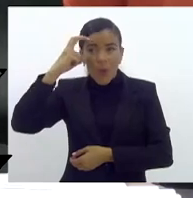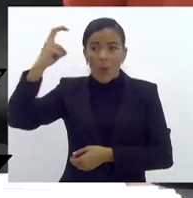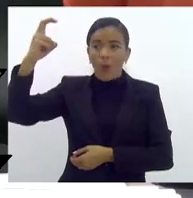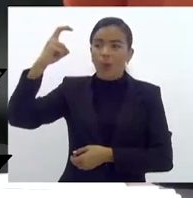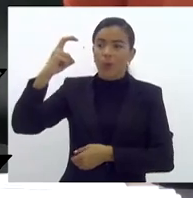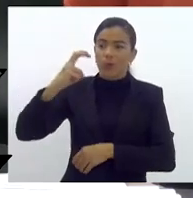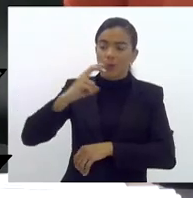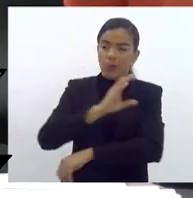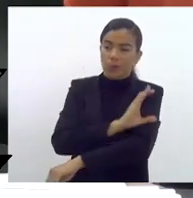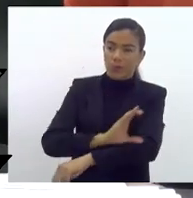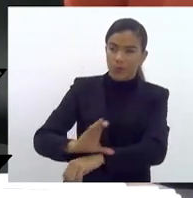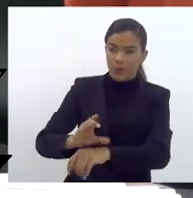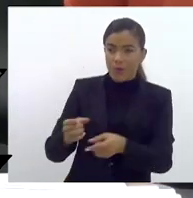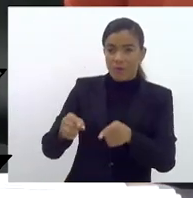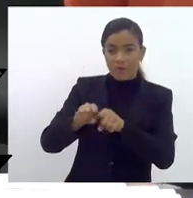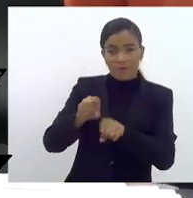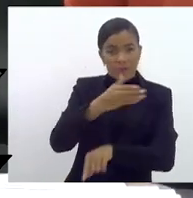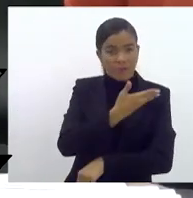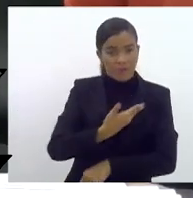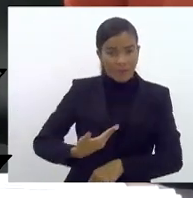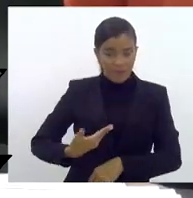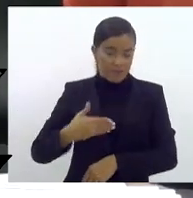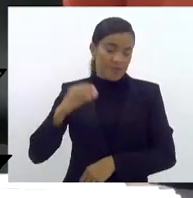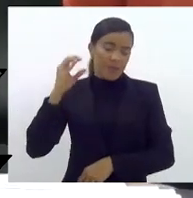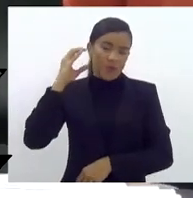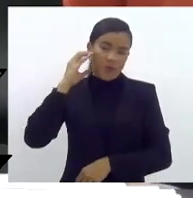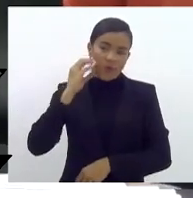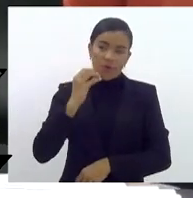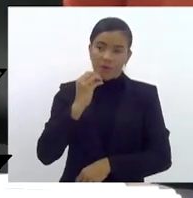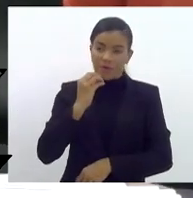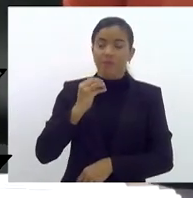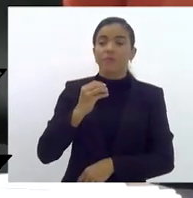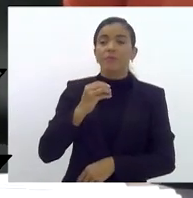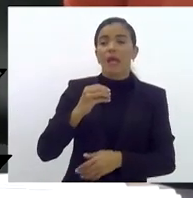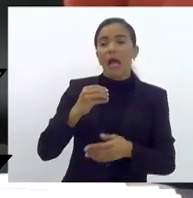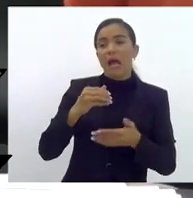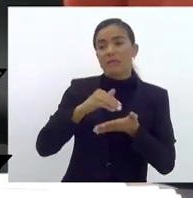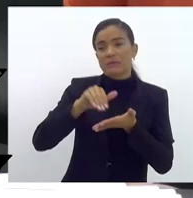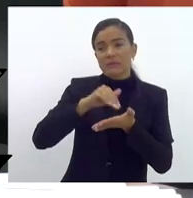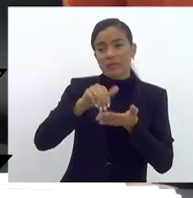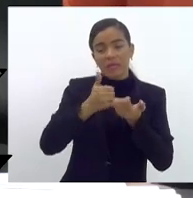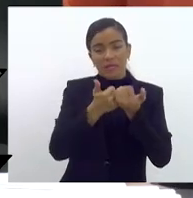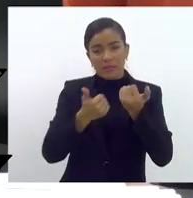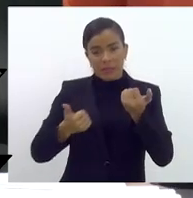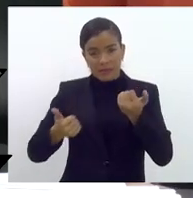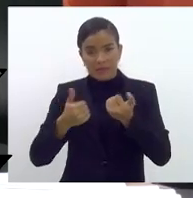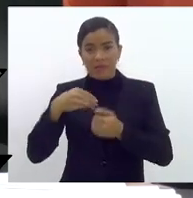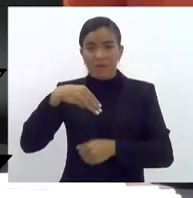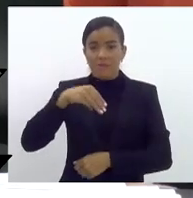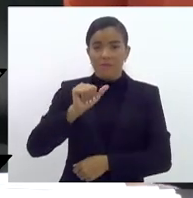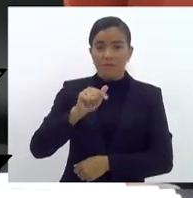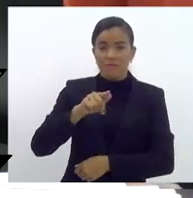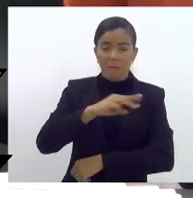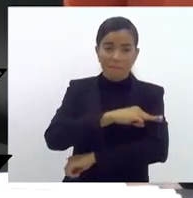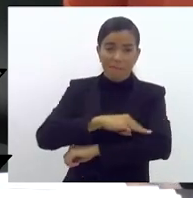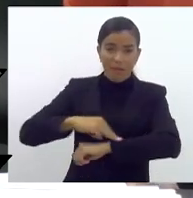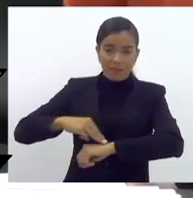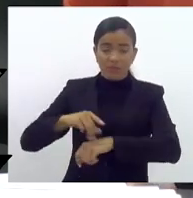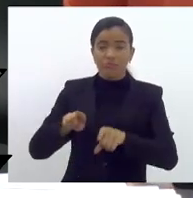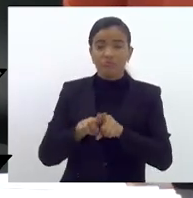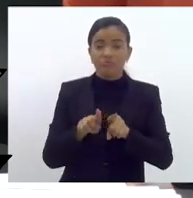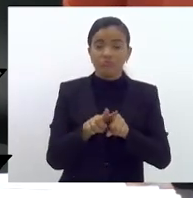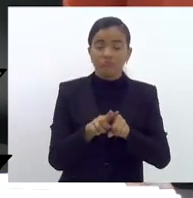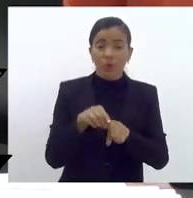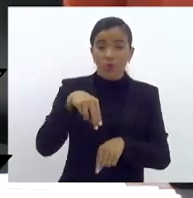a gente conseguir em parceria ela com o governador Cláudio Castro levar subsecretaria de Magé e levar para Nova Iguaçu que é a mãe da Baixada Fluminense